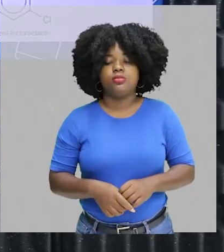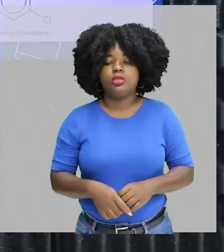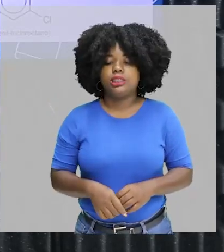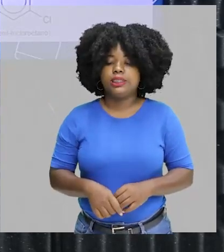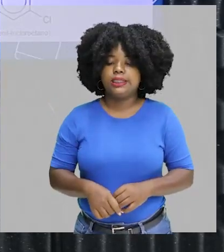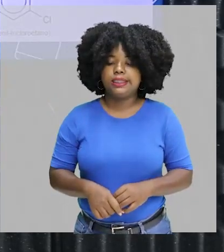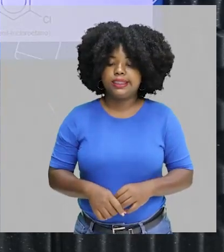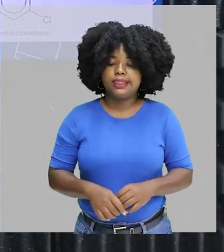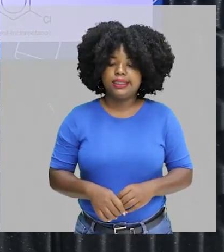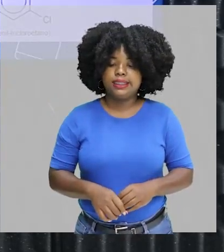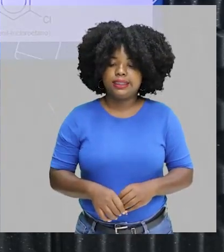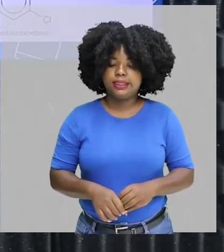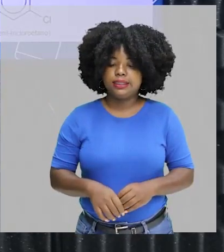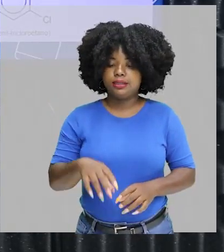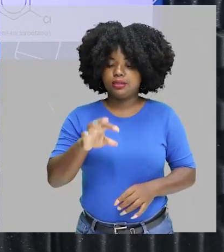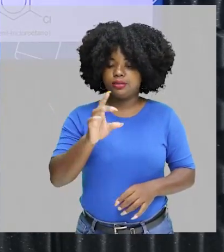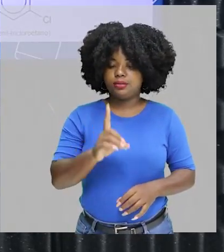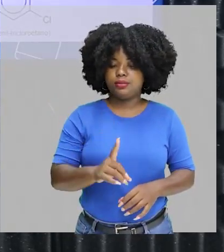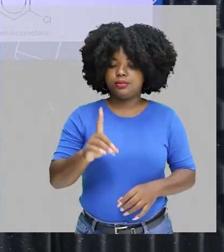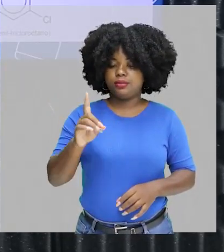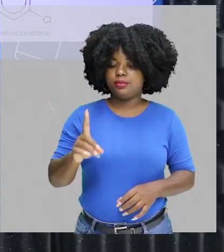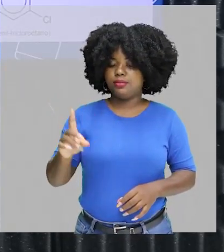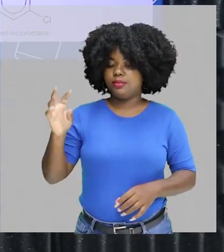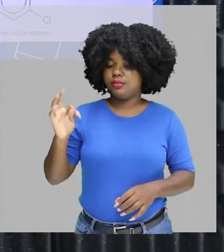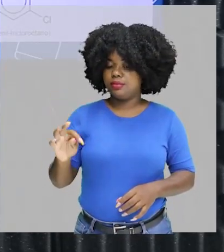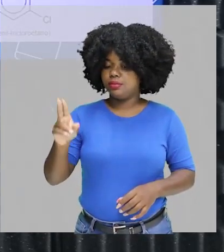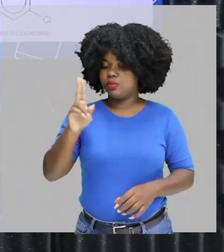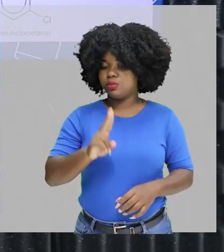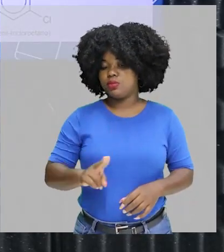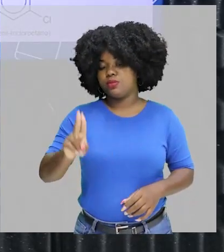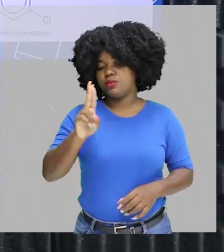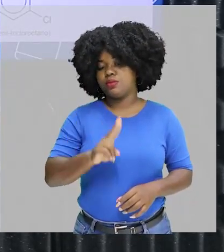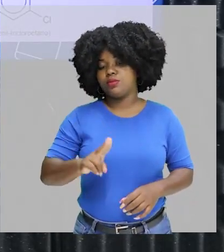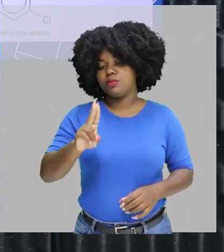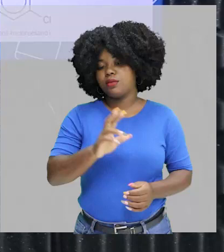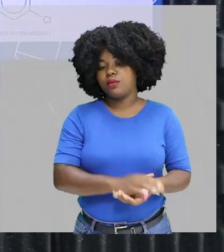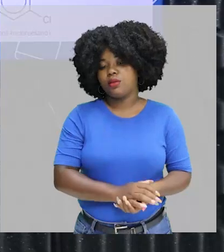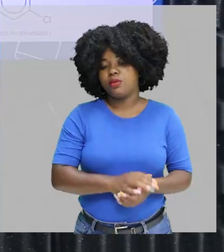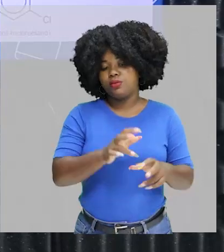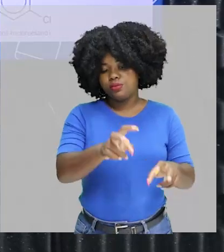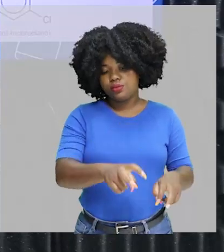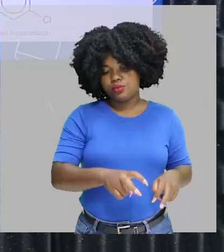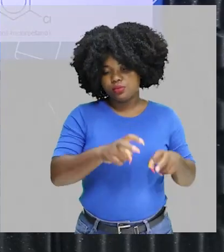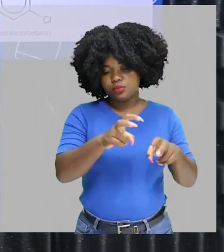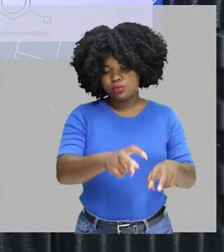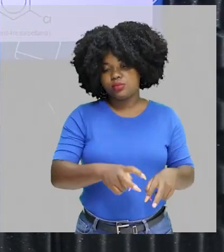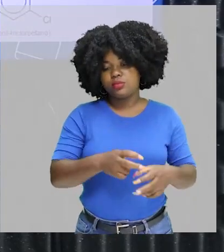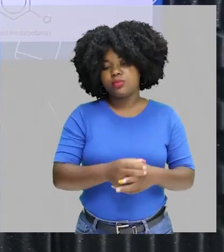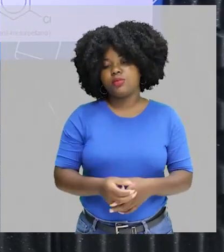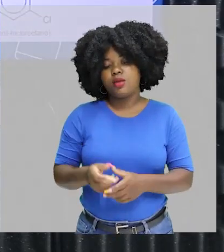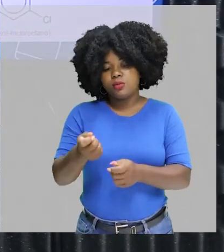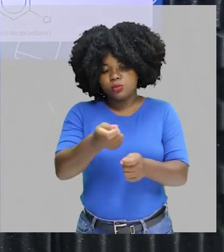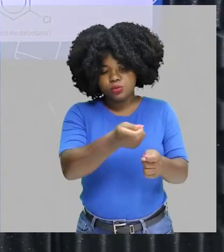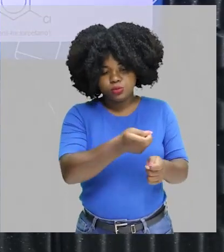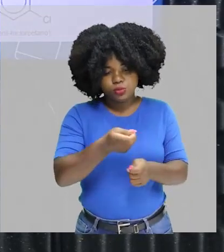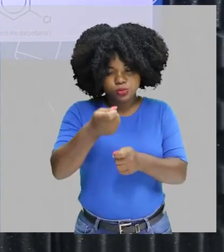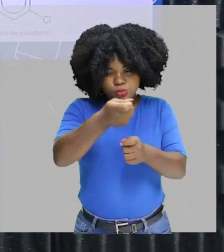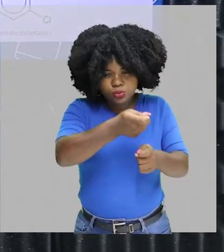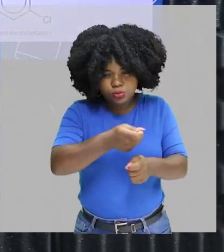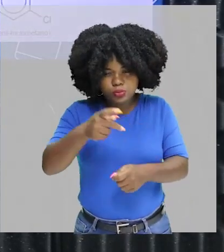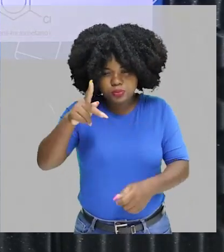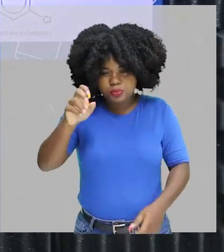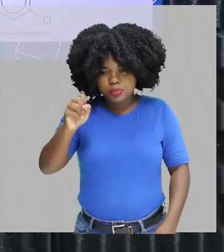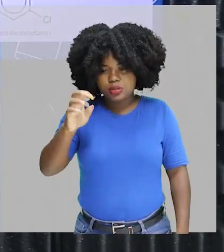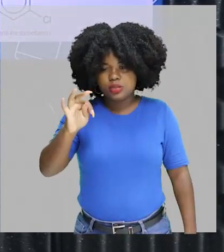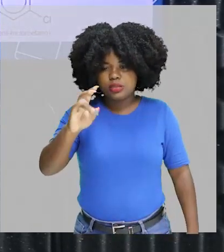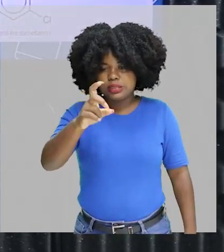tricloroetano. O DDT ele foi muito utilizado na agricultura como um pesticida, como um agrotóxico.